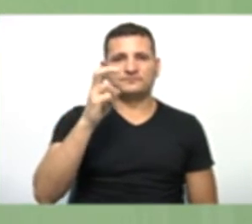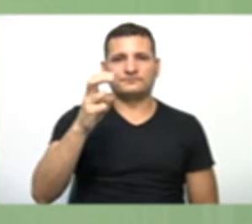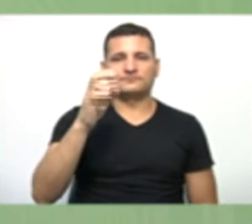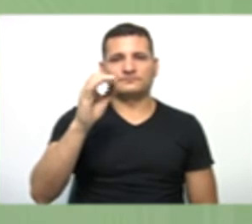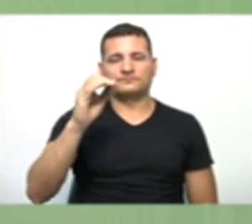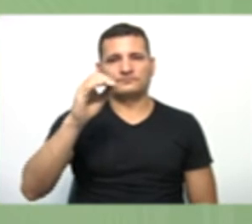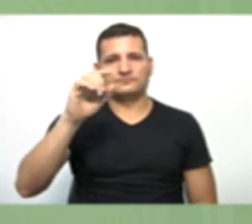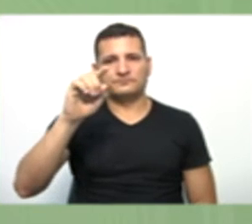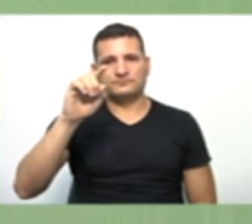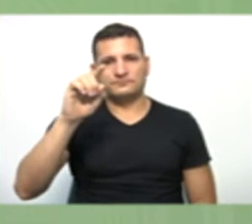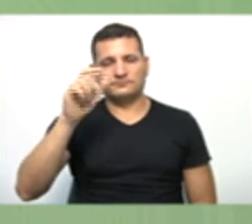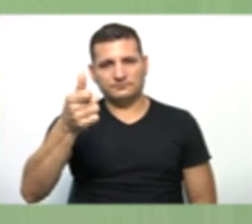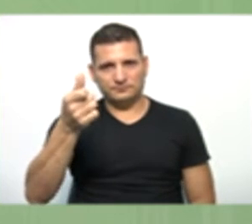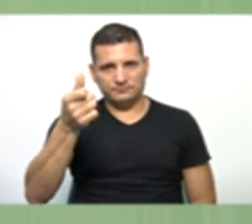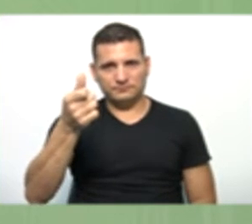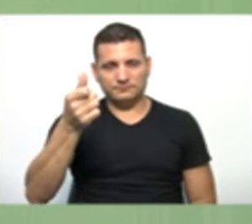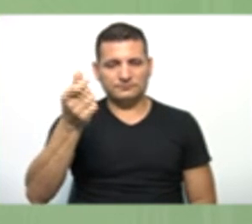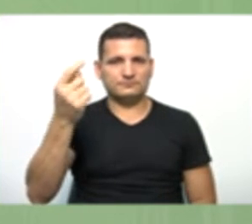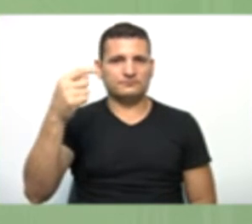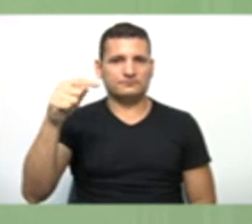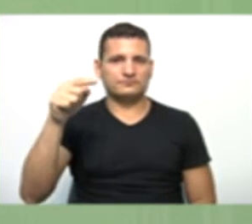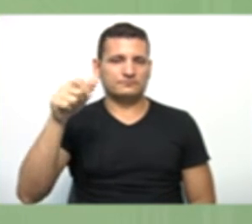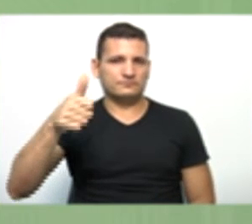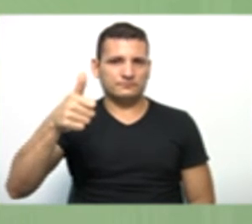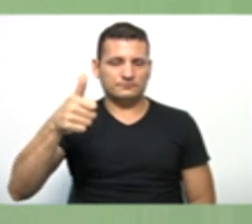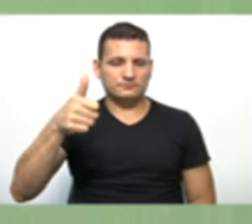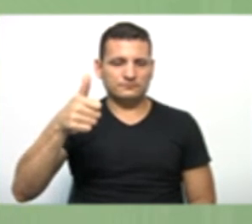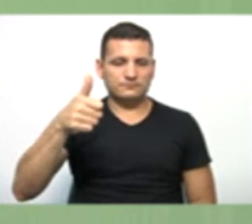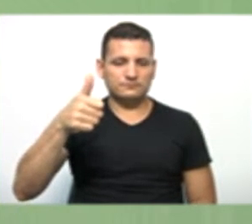1,215506 menos 1 vai ficar